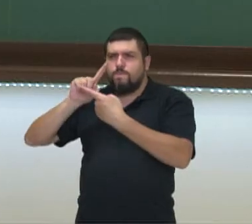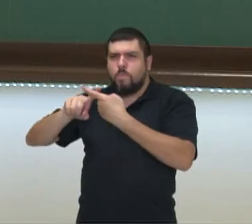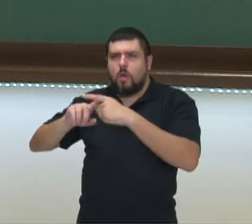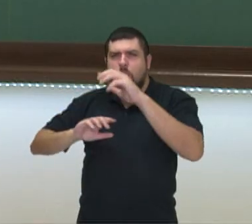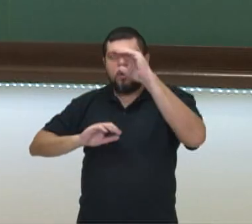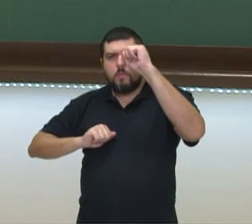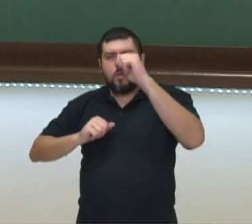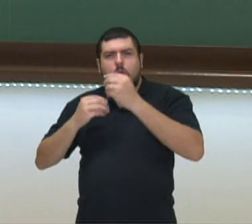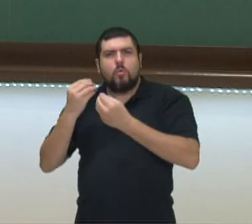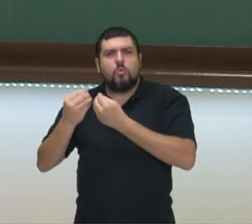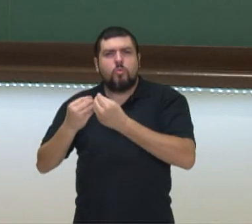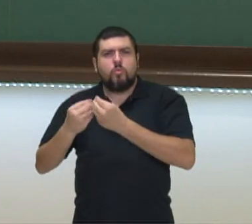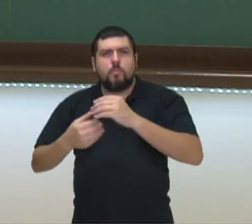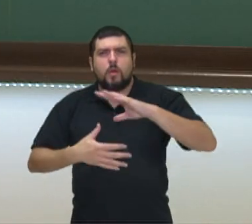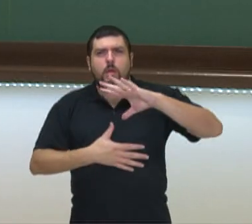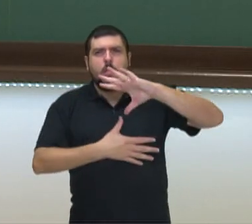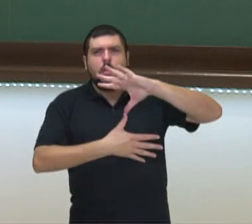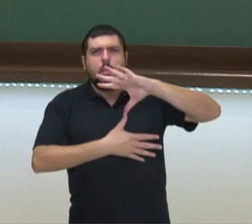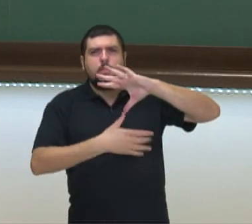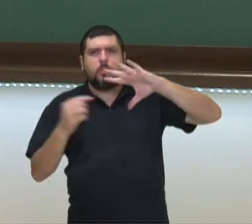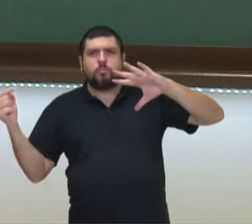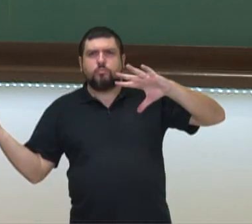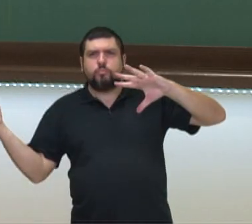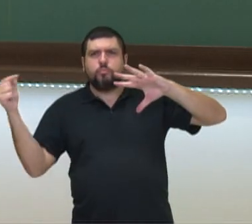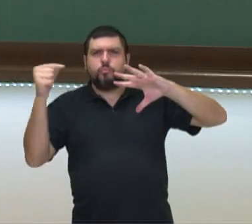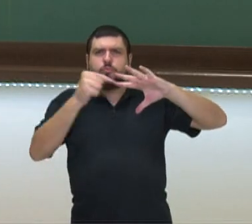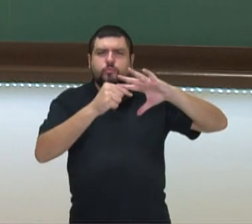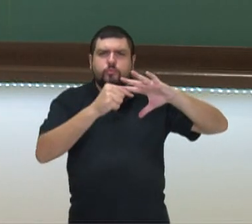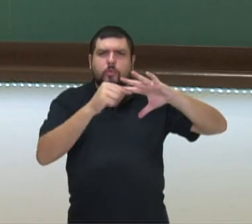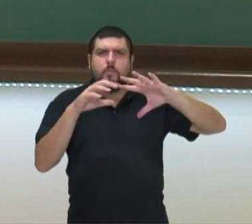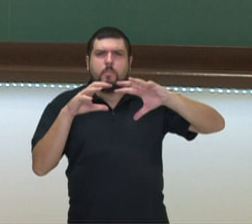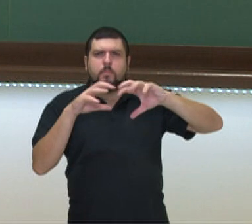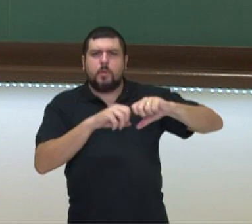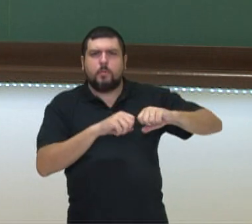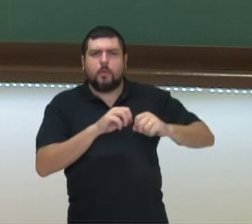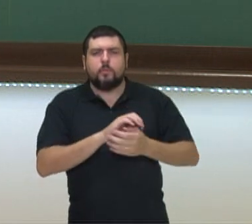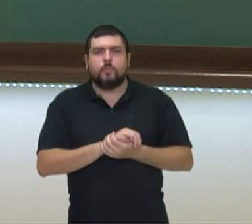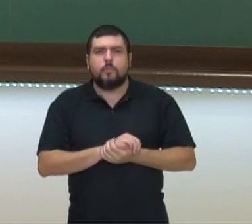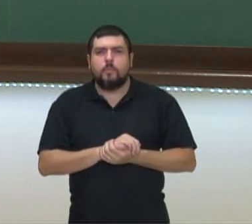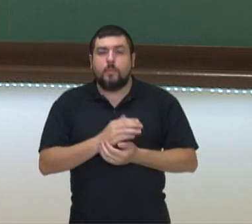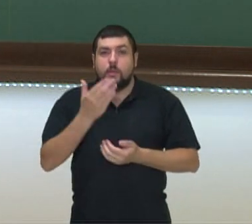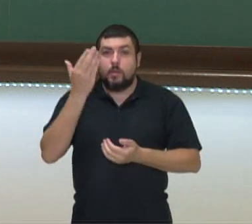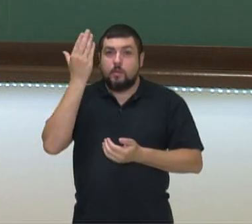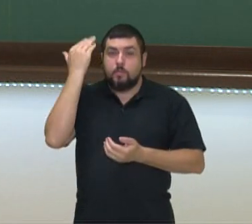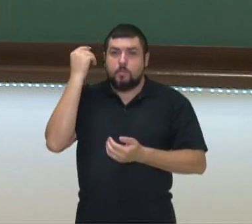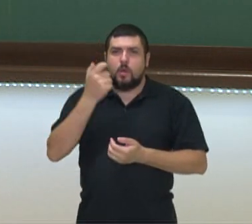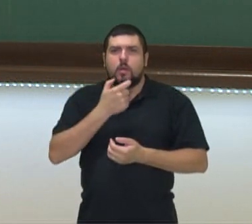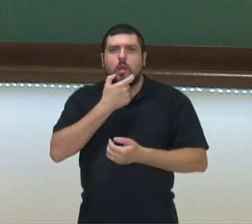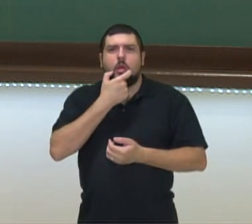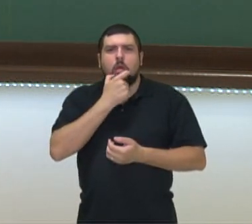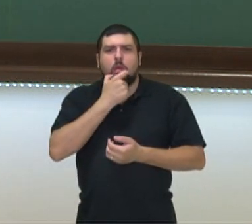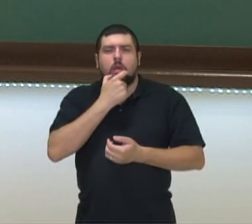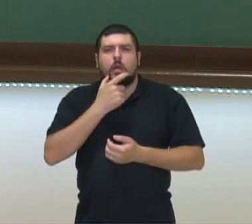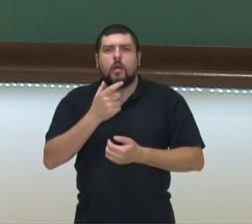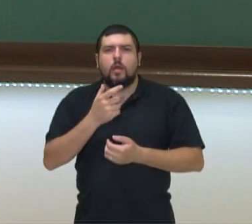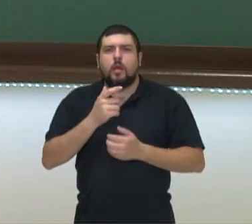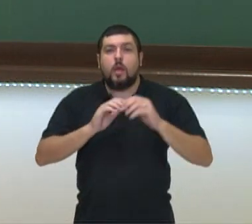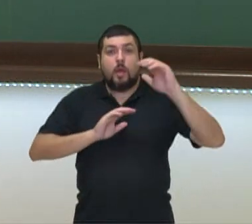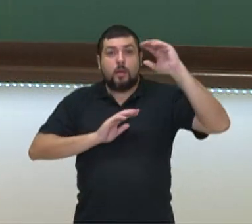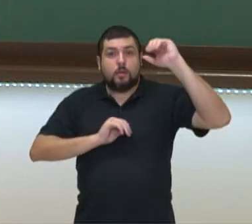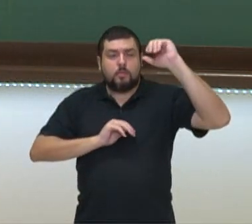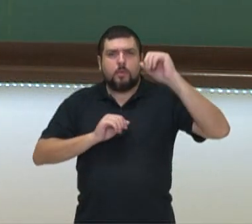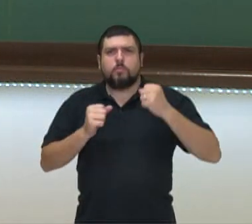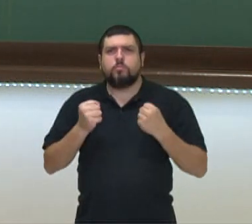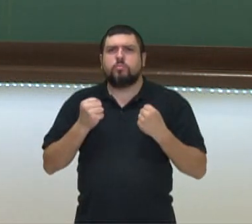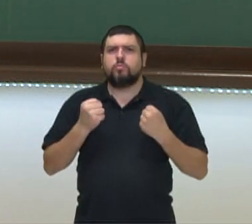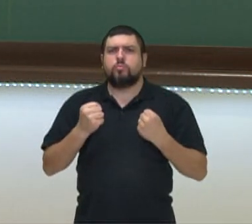América. Nesse período, a Espanha, né, ela tinha uma invencível armada, né, e a Inglaterra, sob o